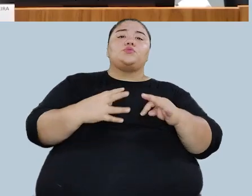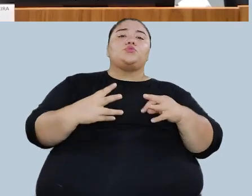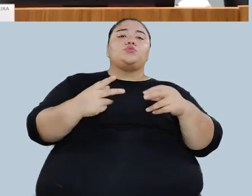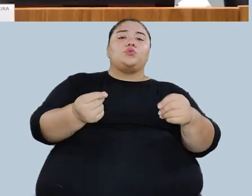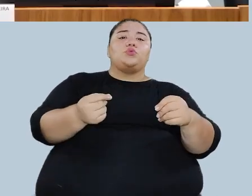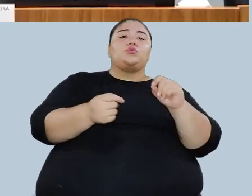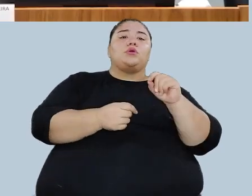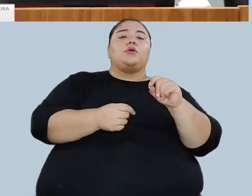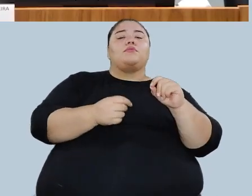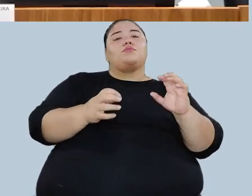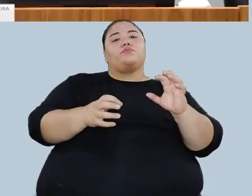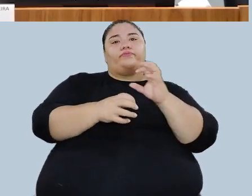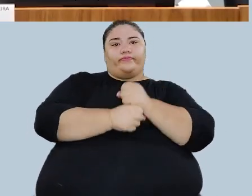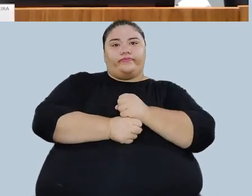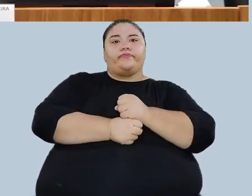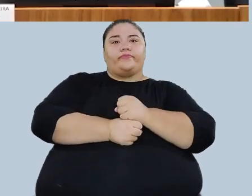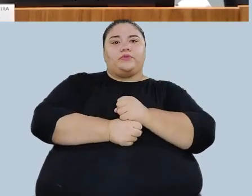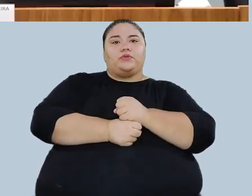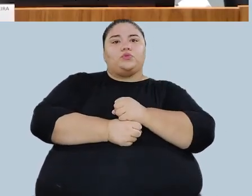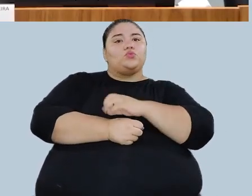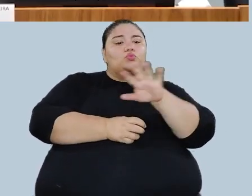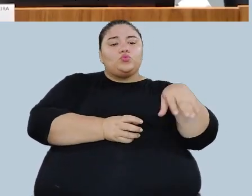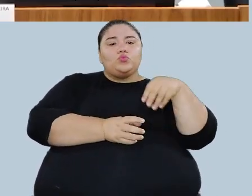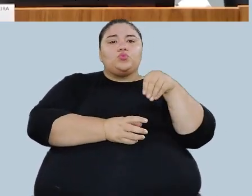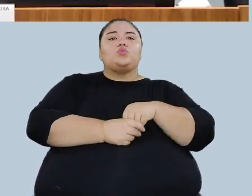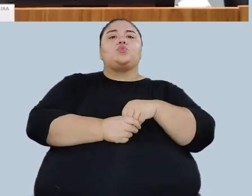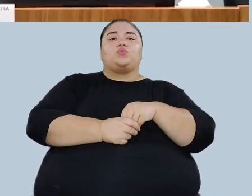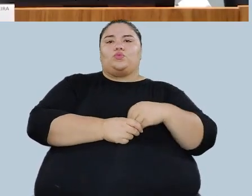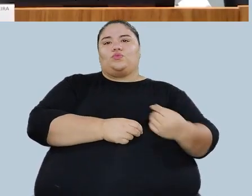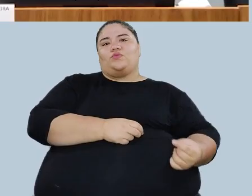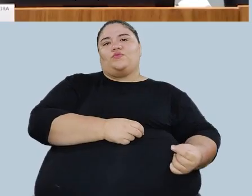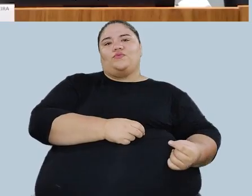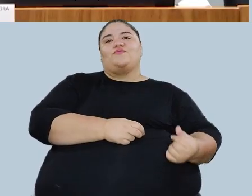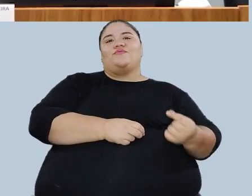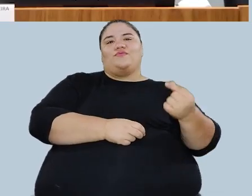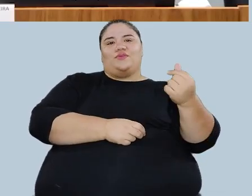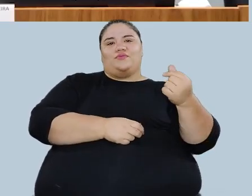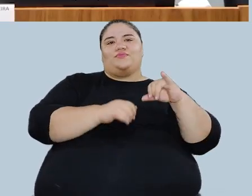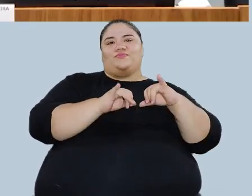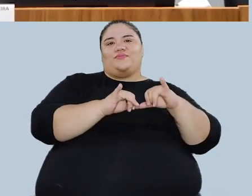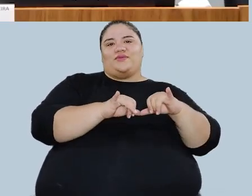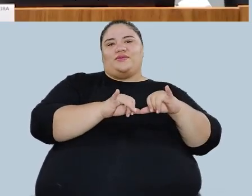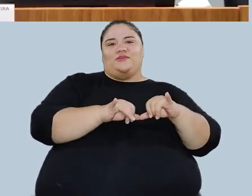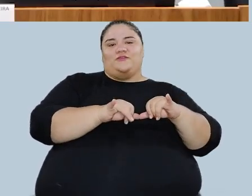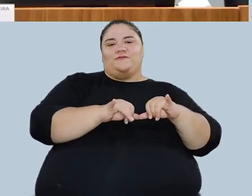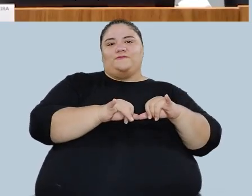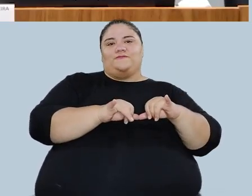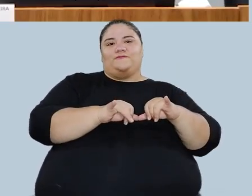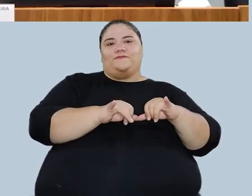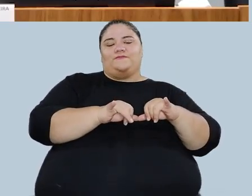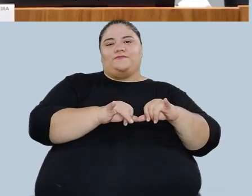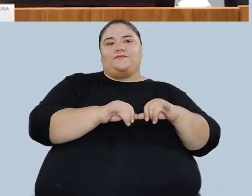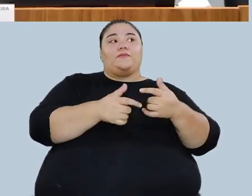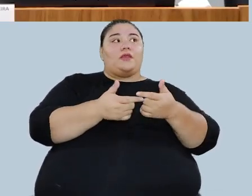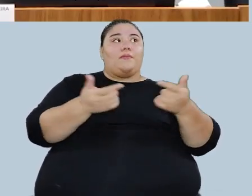essas incidências elas vão se somando. E tudo isso vai para os preços do mercado. Então, as pessoas não